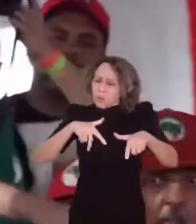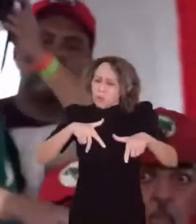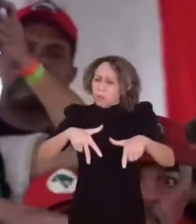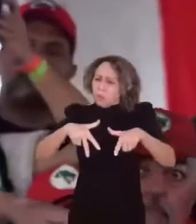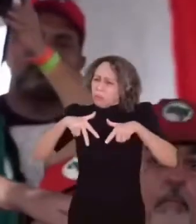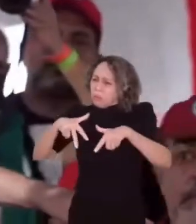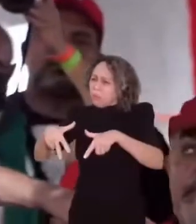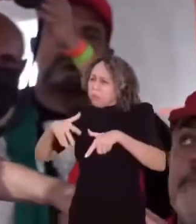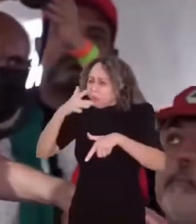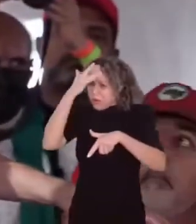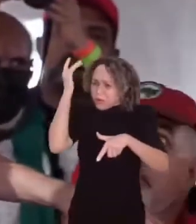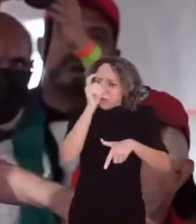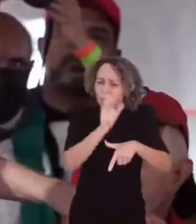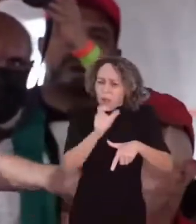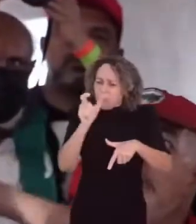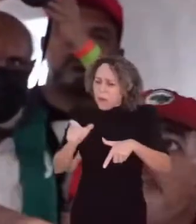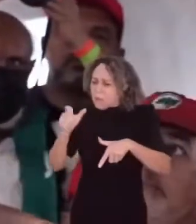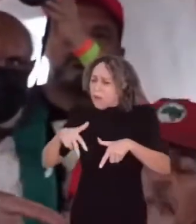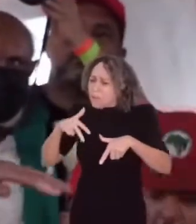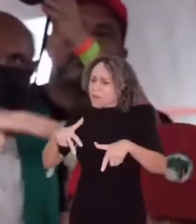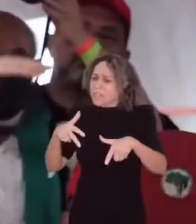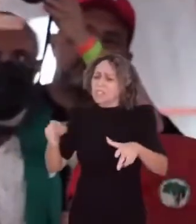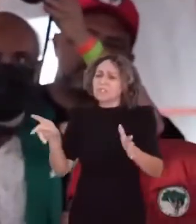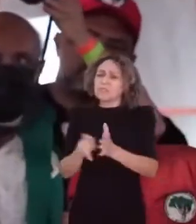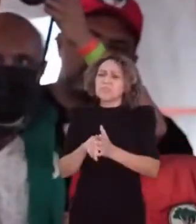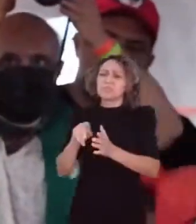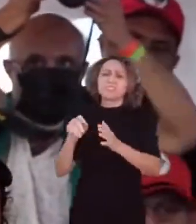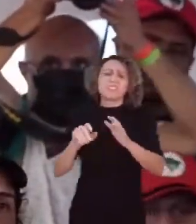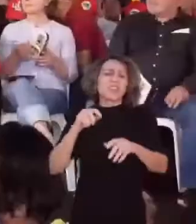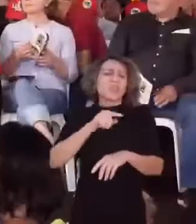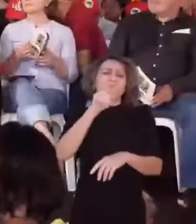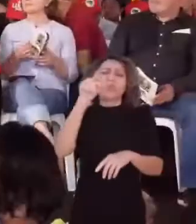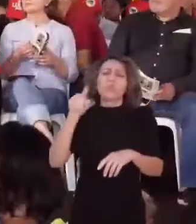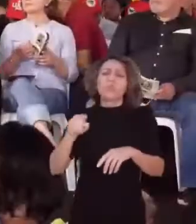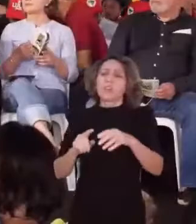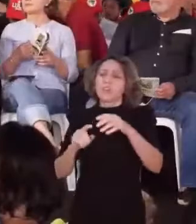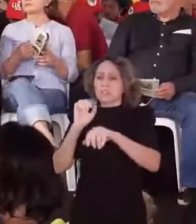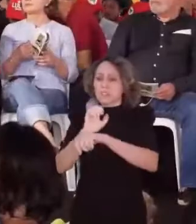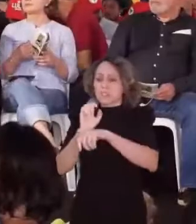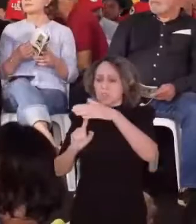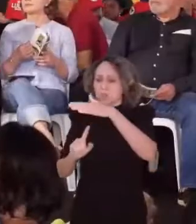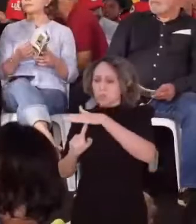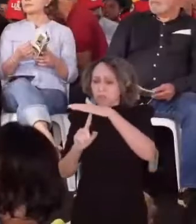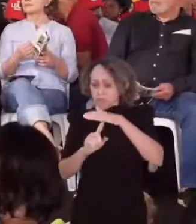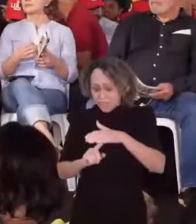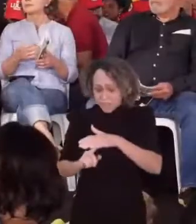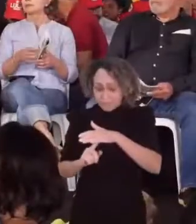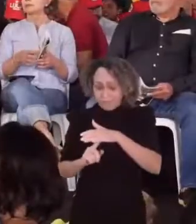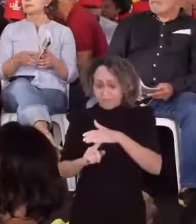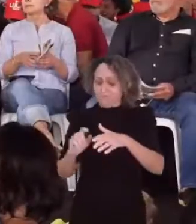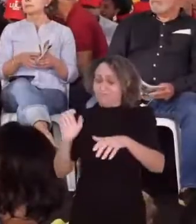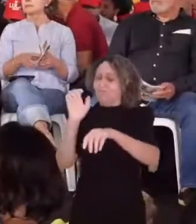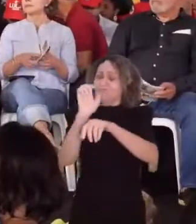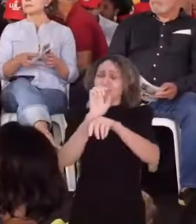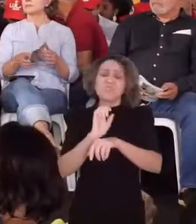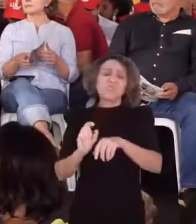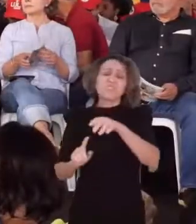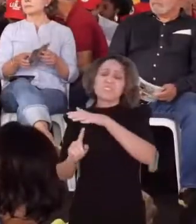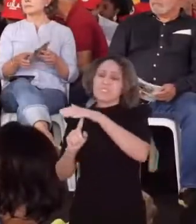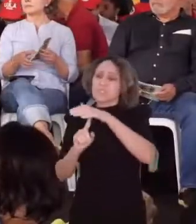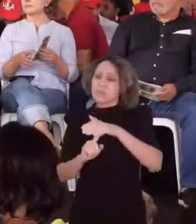também nós temos militantes do MST de todo o estado do Paraná. Porém, eles estão em